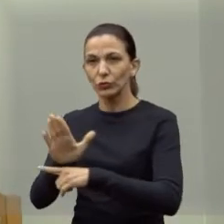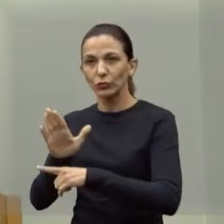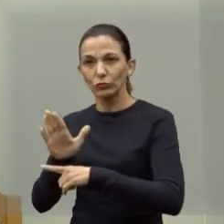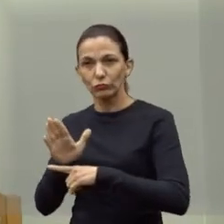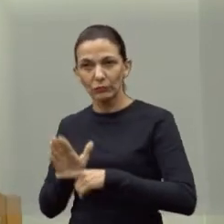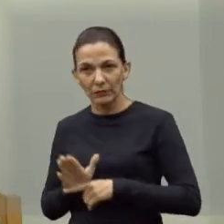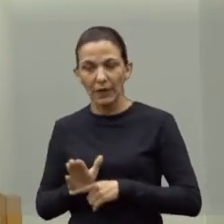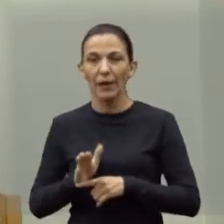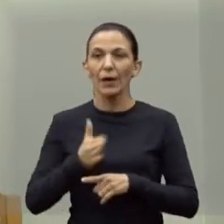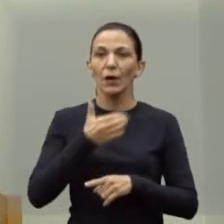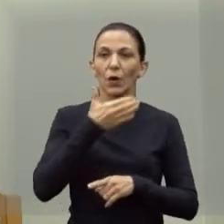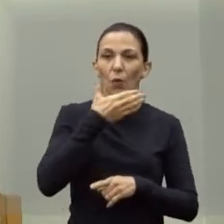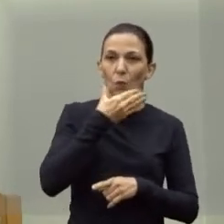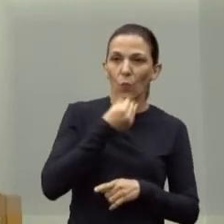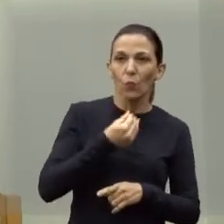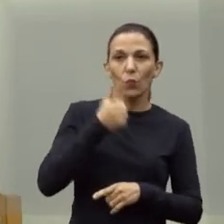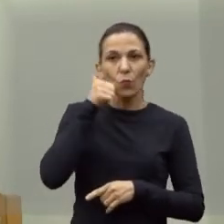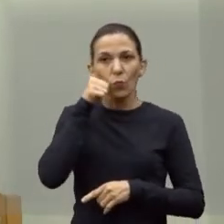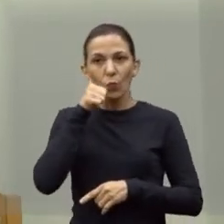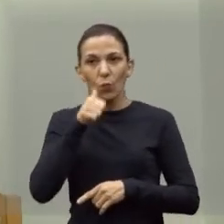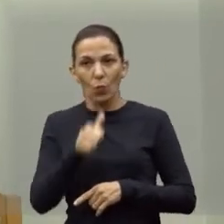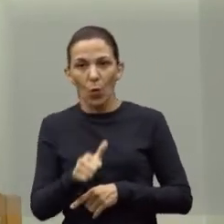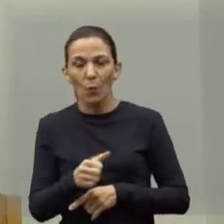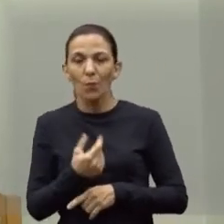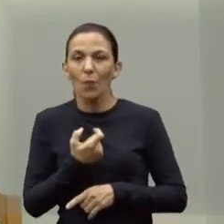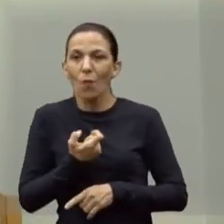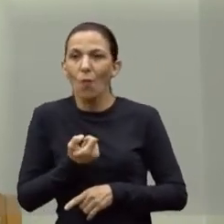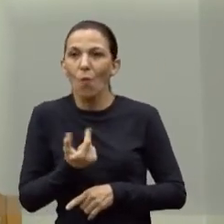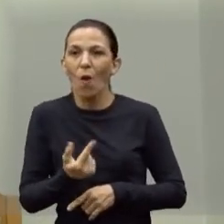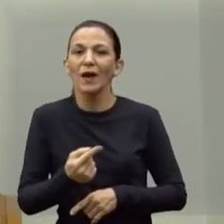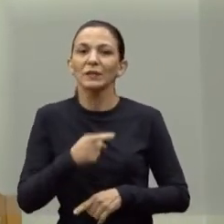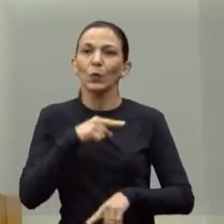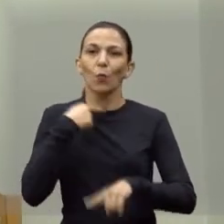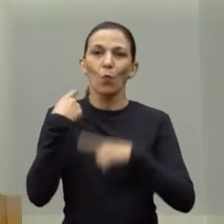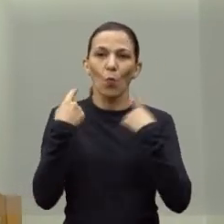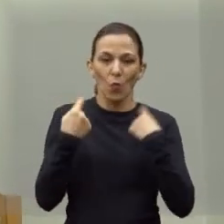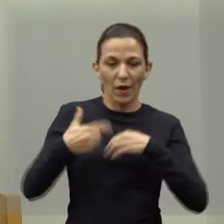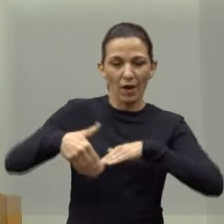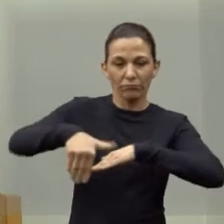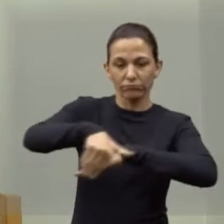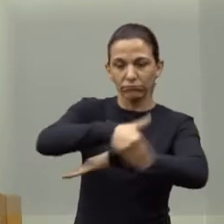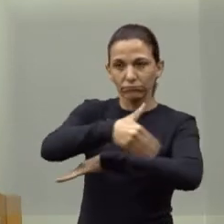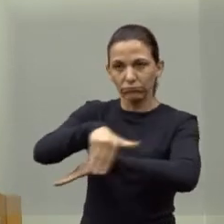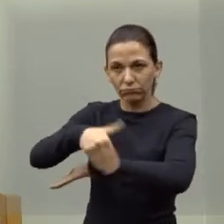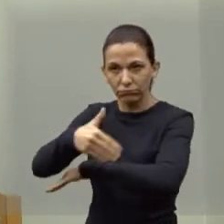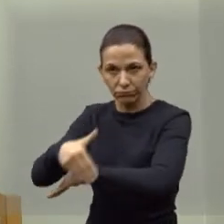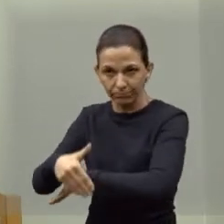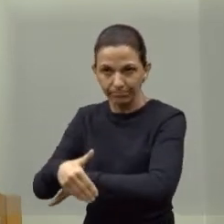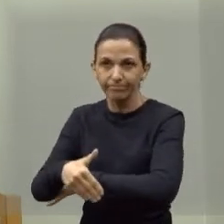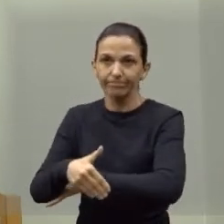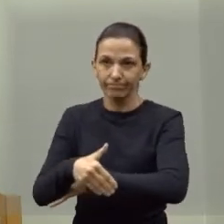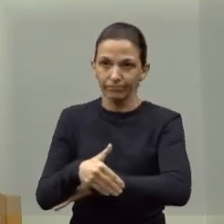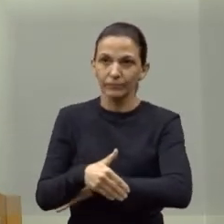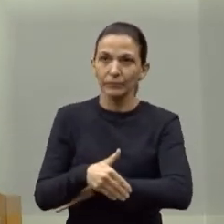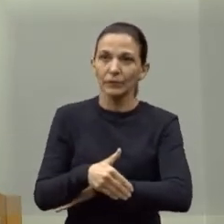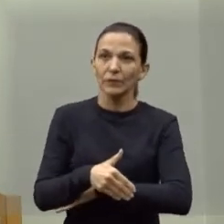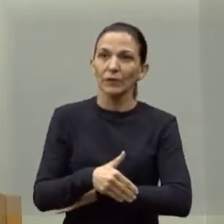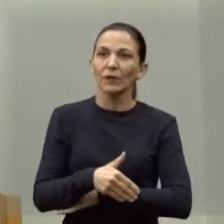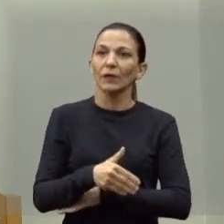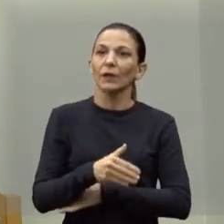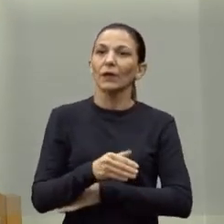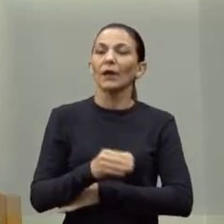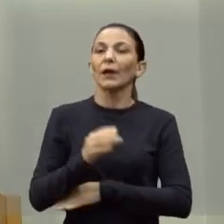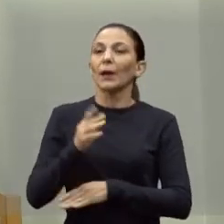a todos os homens e mulheres deixados quase mortos na beira das estradas o norte de um político